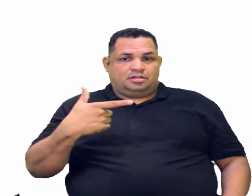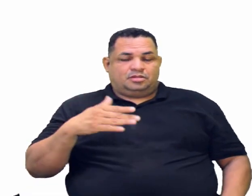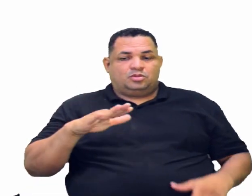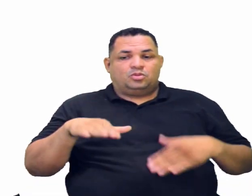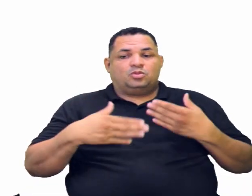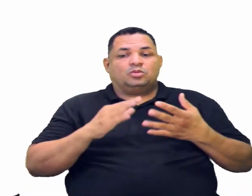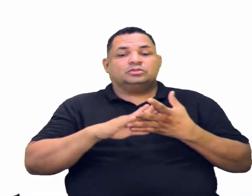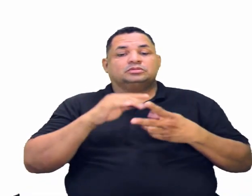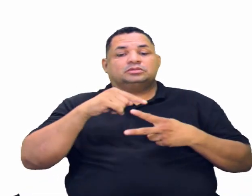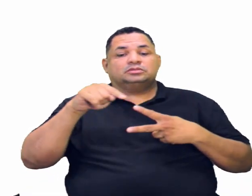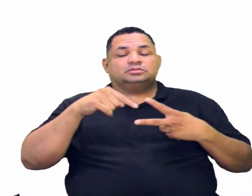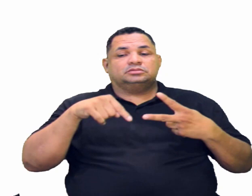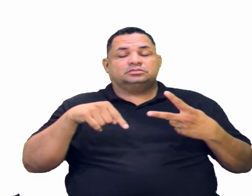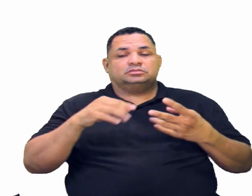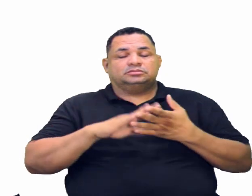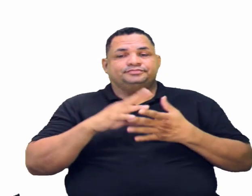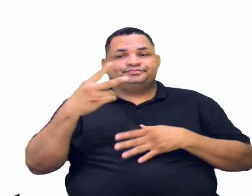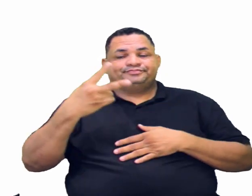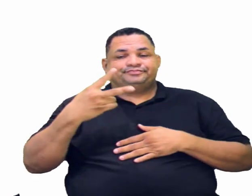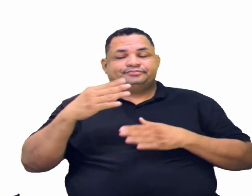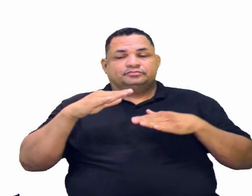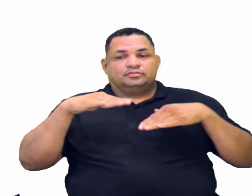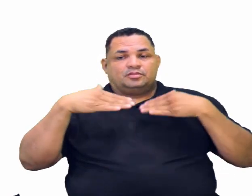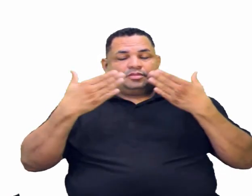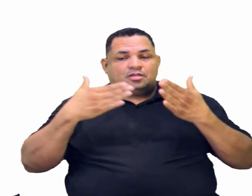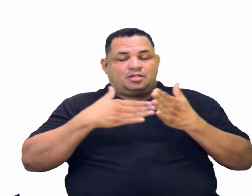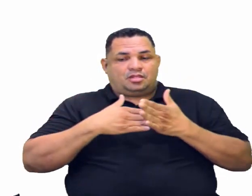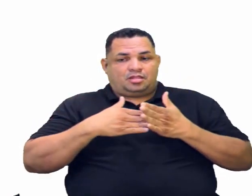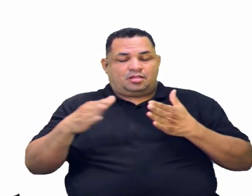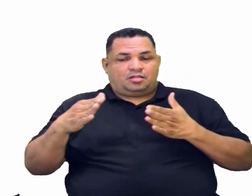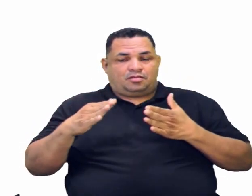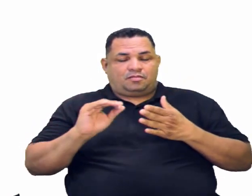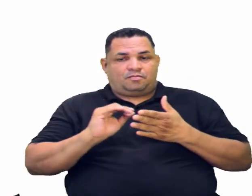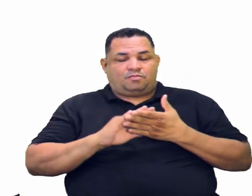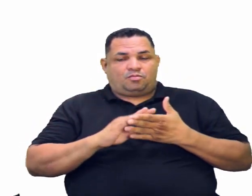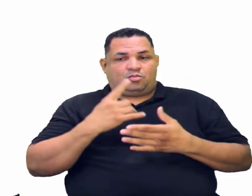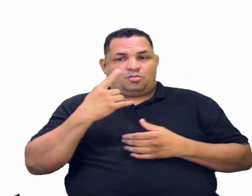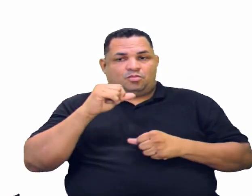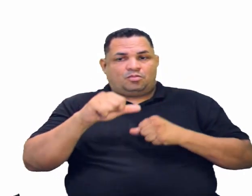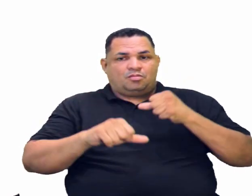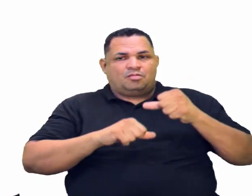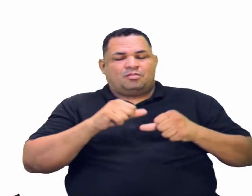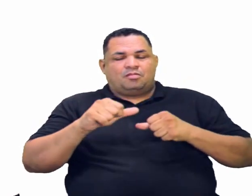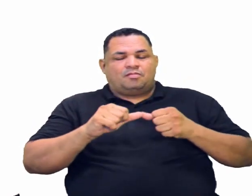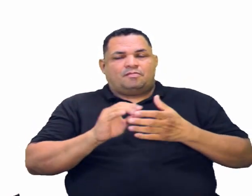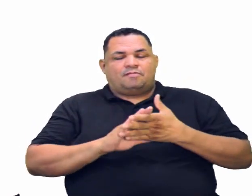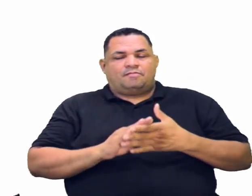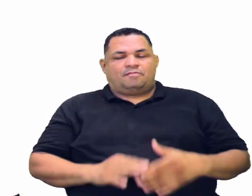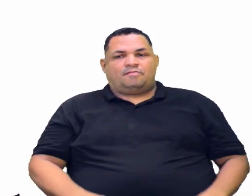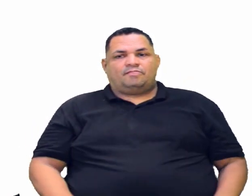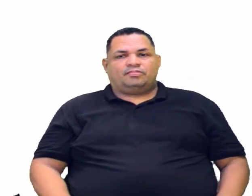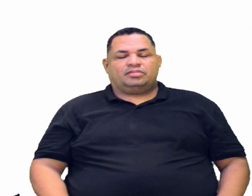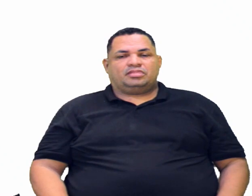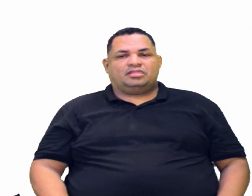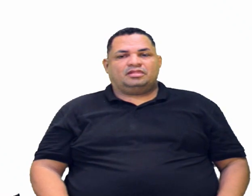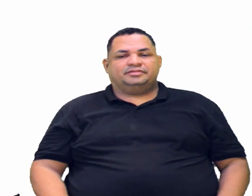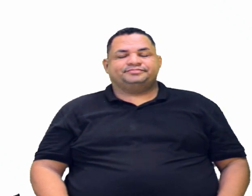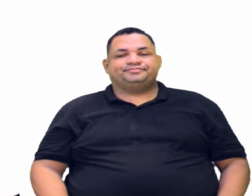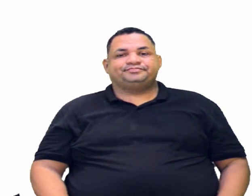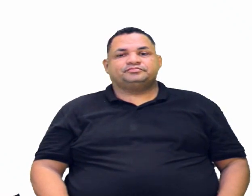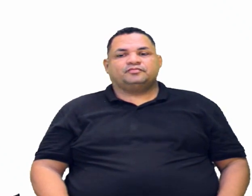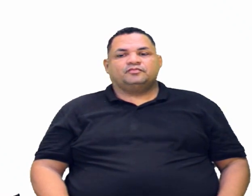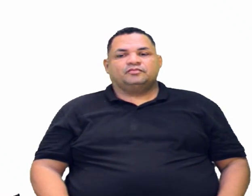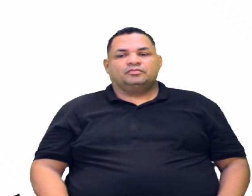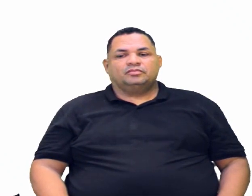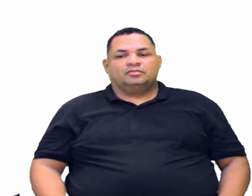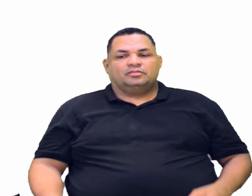quantas ligações, gente? Duas. Quando ele retira um hidrogênio, ele ainda fica com uma valência disponível. E o carbono também.